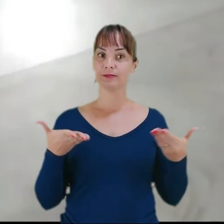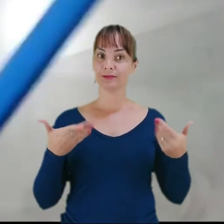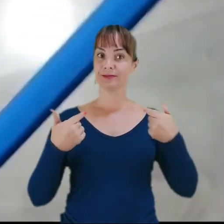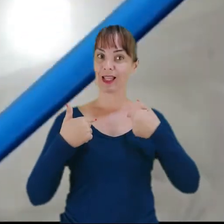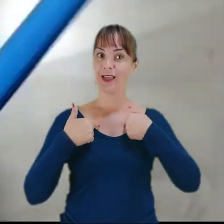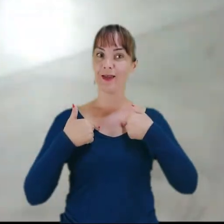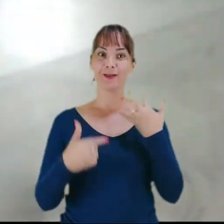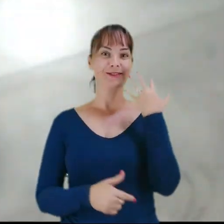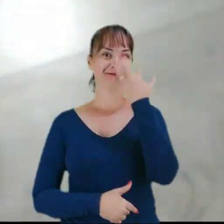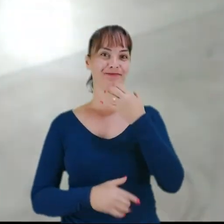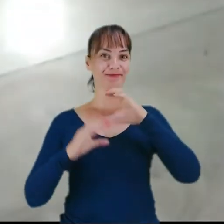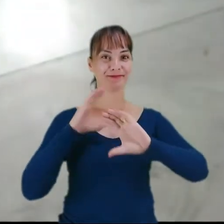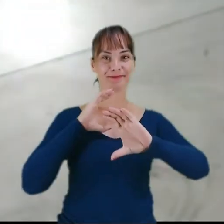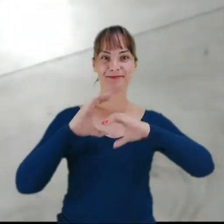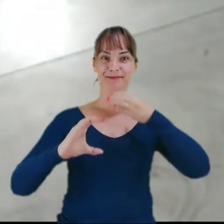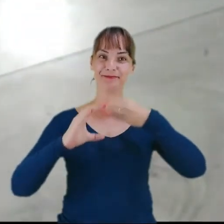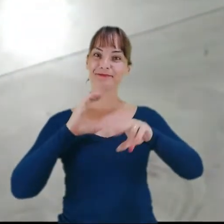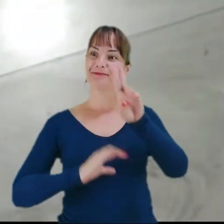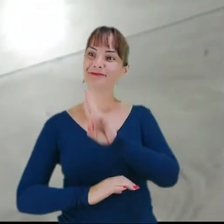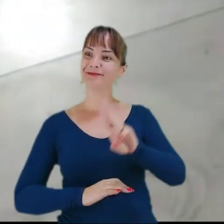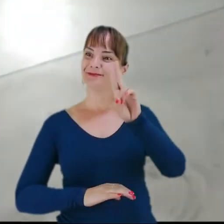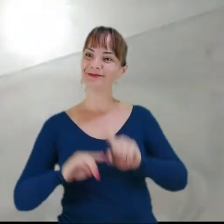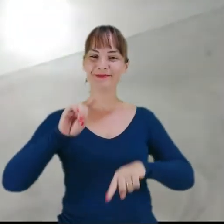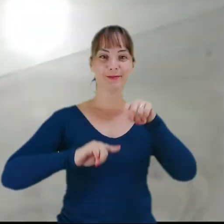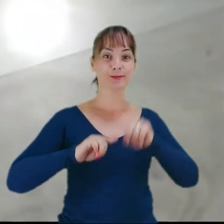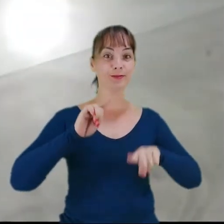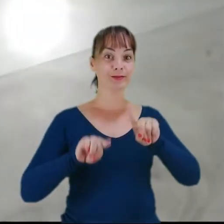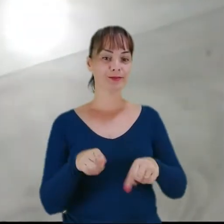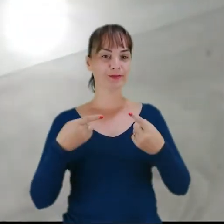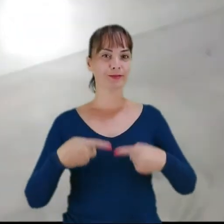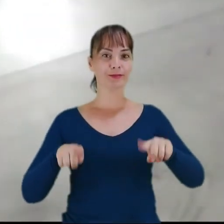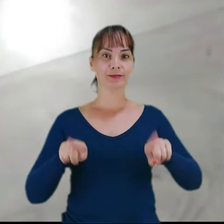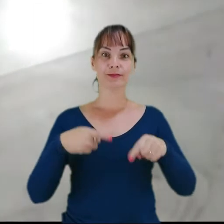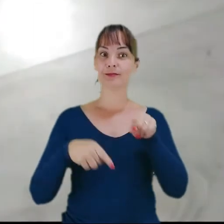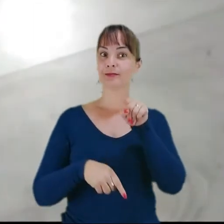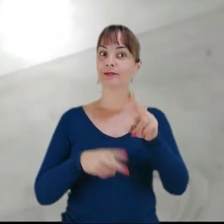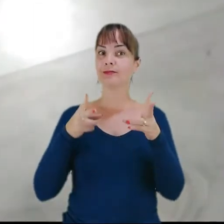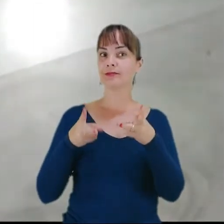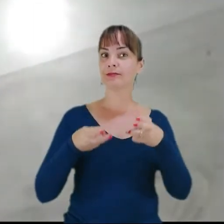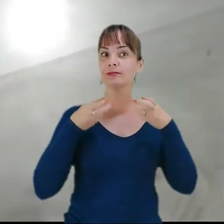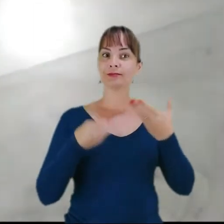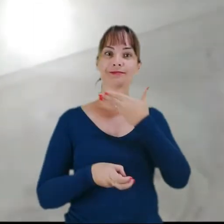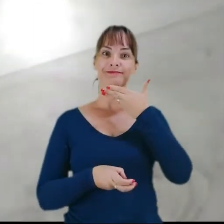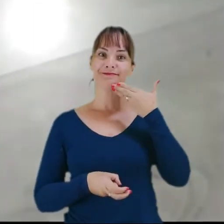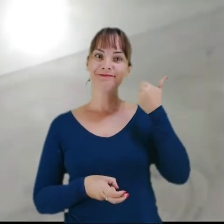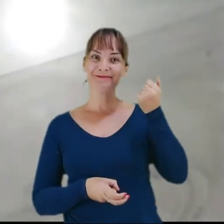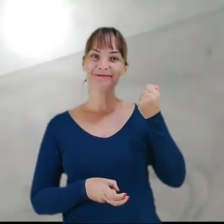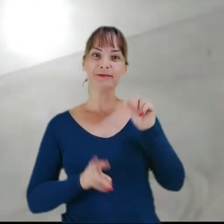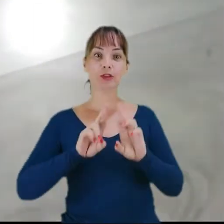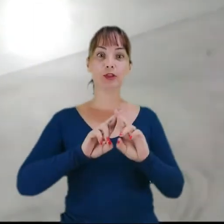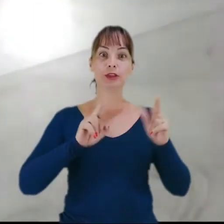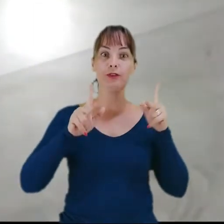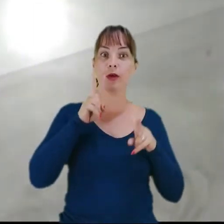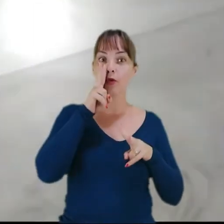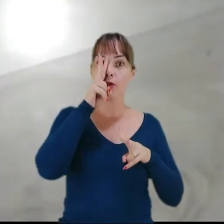Agora eu vou cantar uma música e tocar com o meu objeto sonoro para você perceber melhor sobre os sons